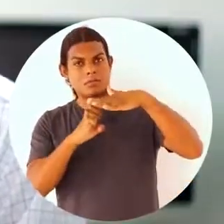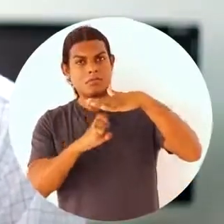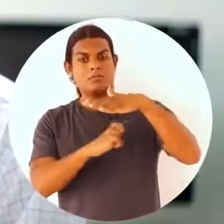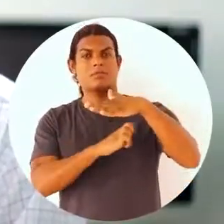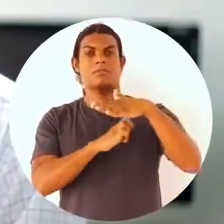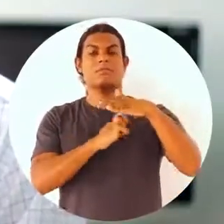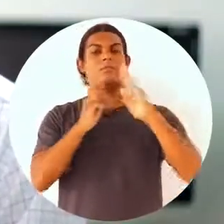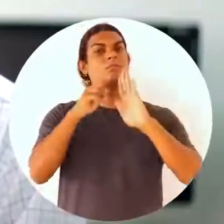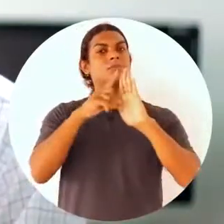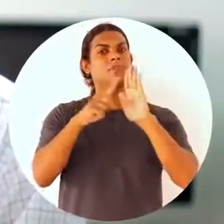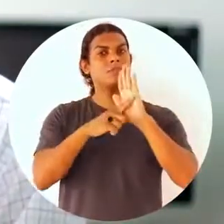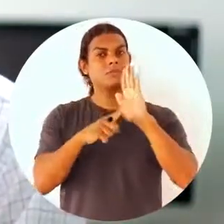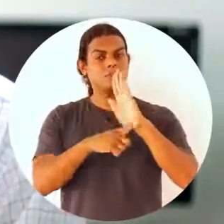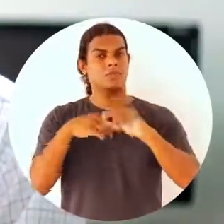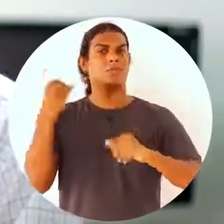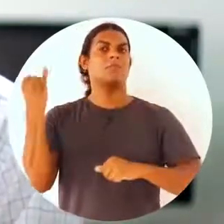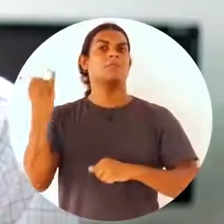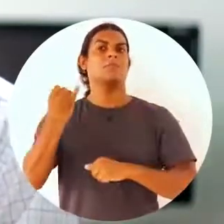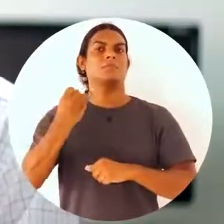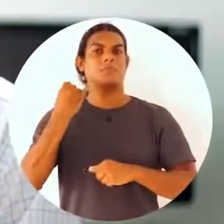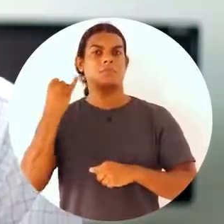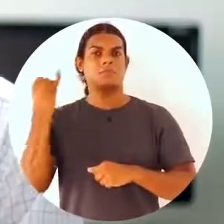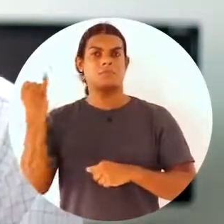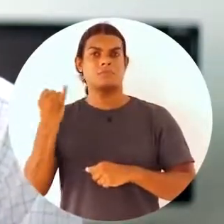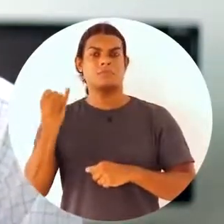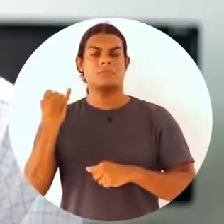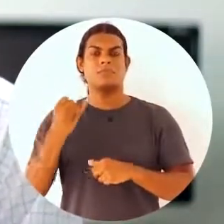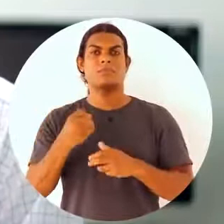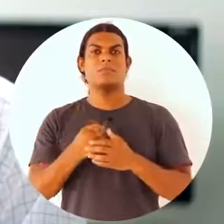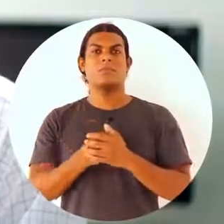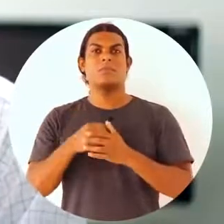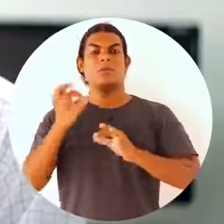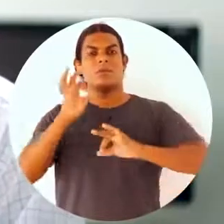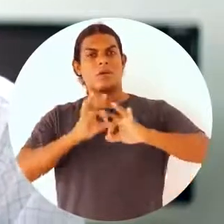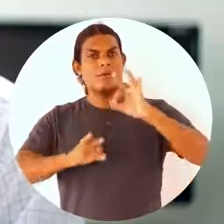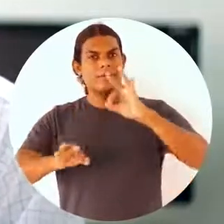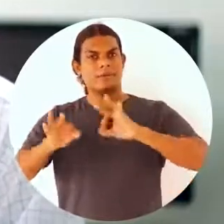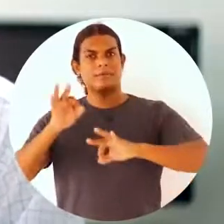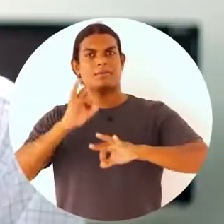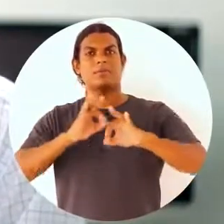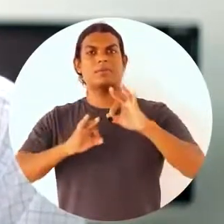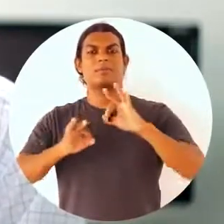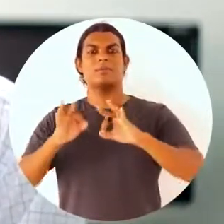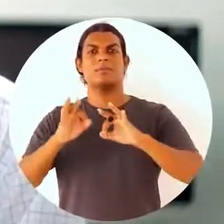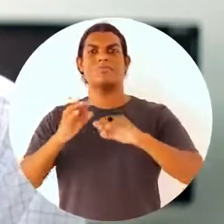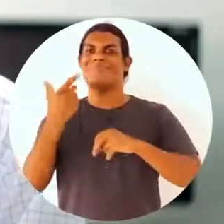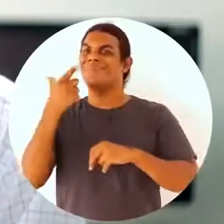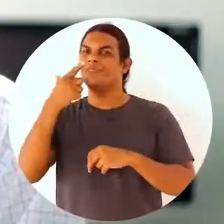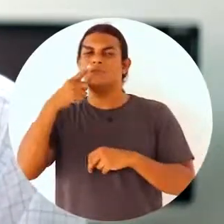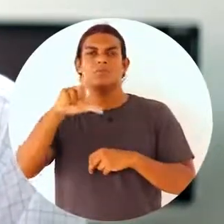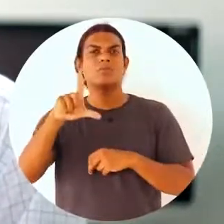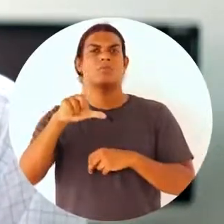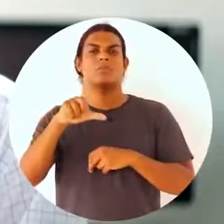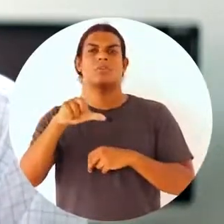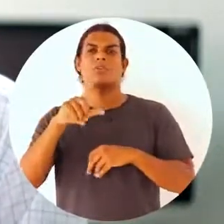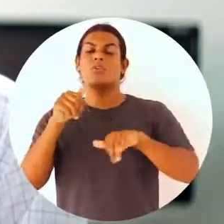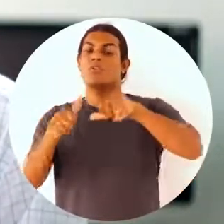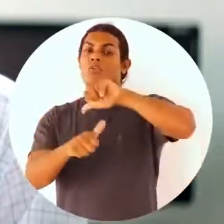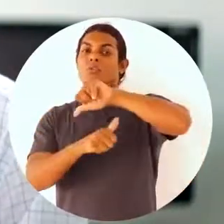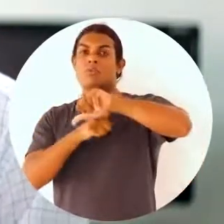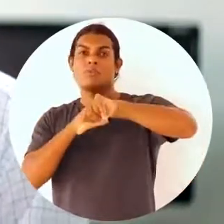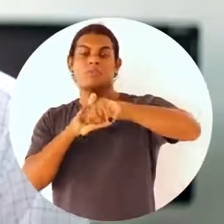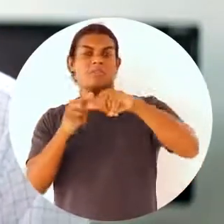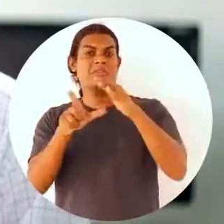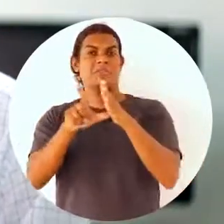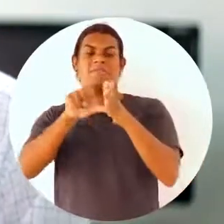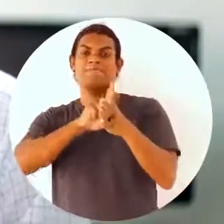elemento importante da organização. E não tem como eu conseguir uma mudança estruturada sem planejar essa